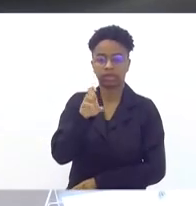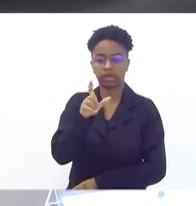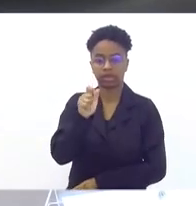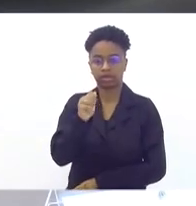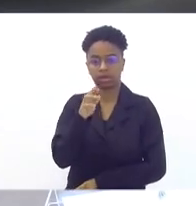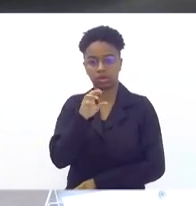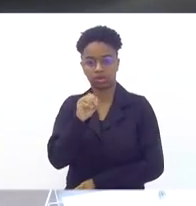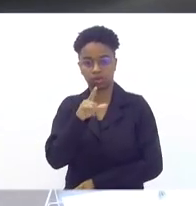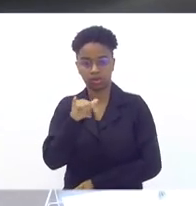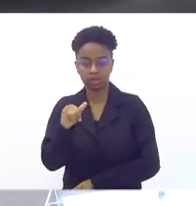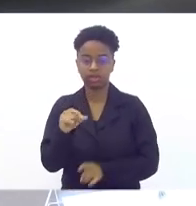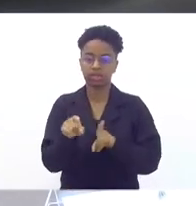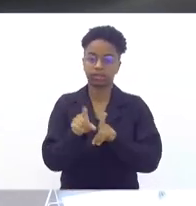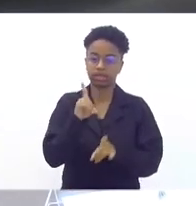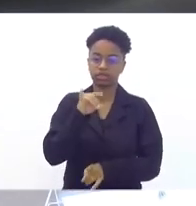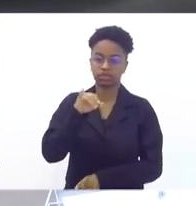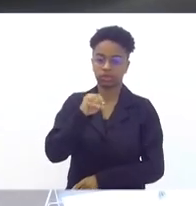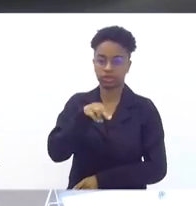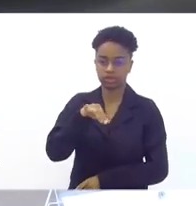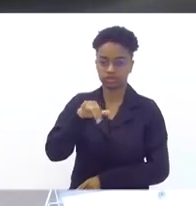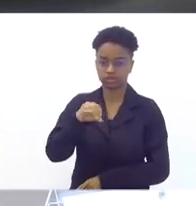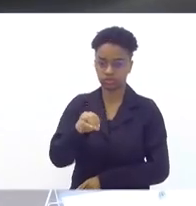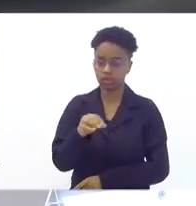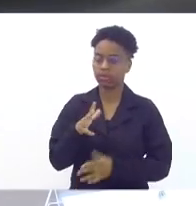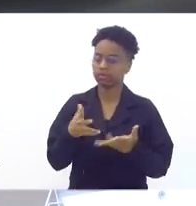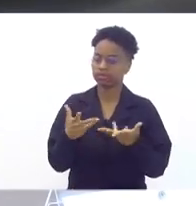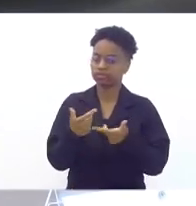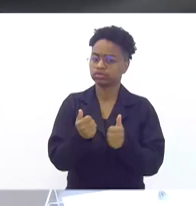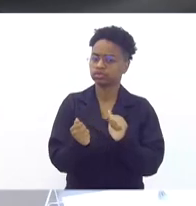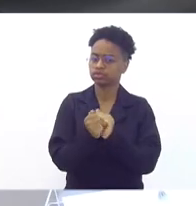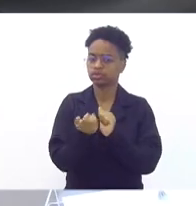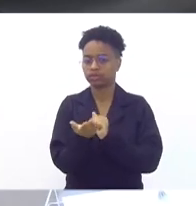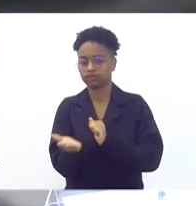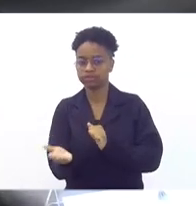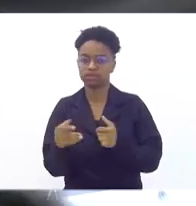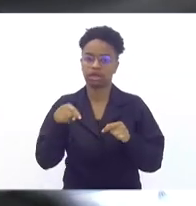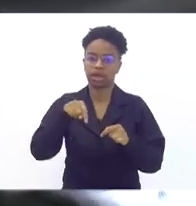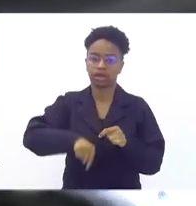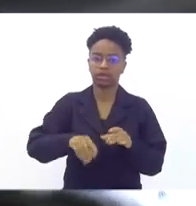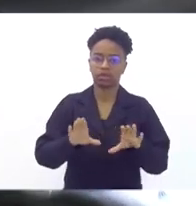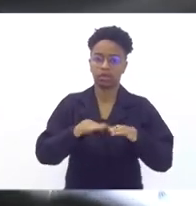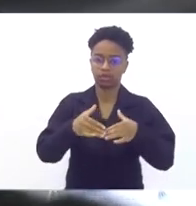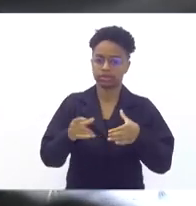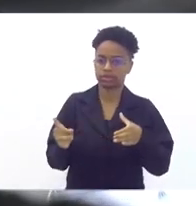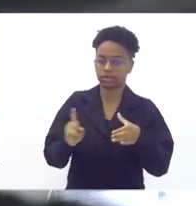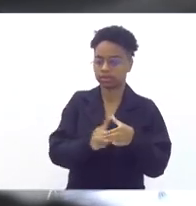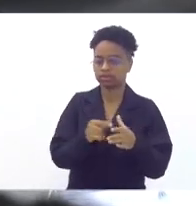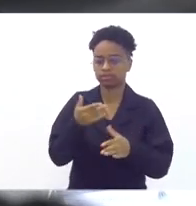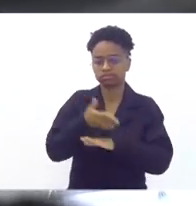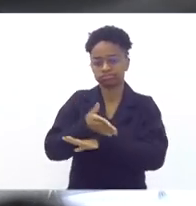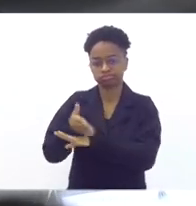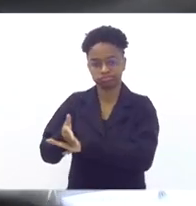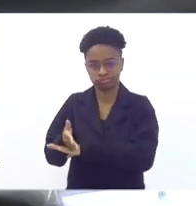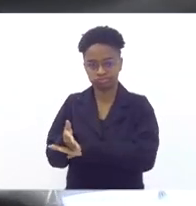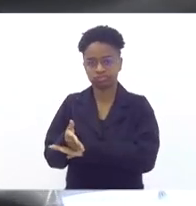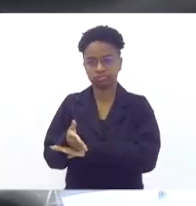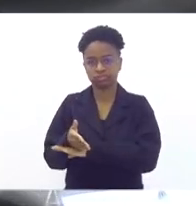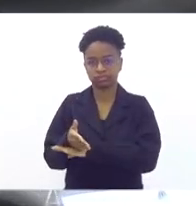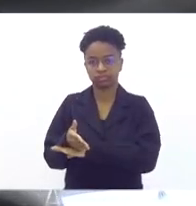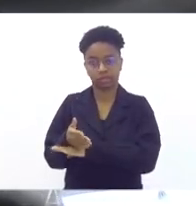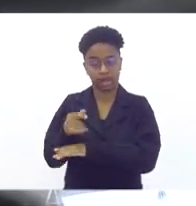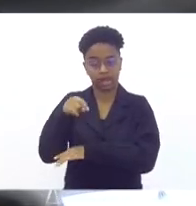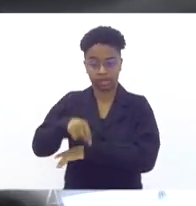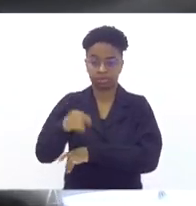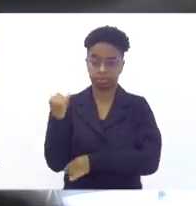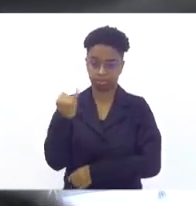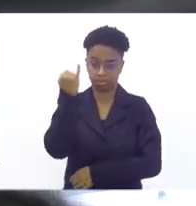Deputado Dionísio Lins que é uma honra estar junto do Senhor numa comissão participando de uma comissão É como